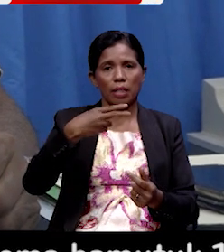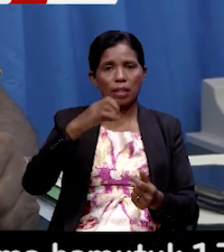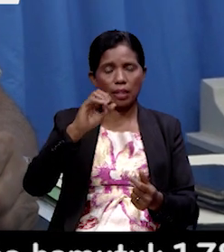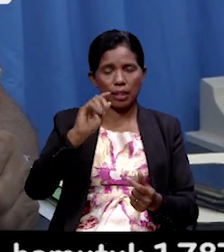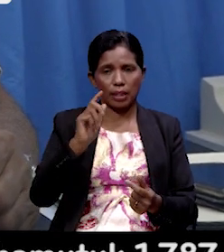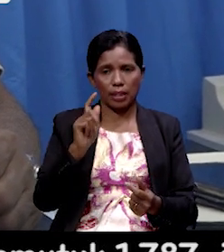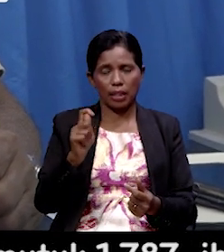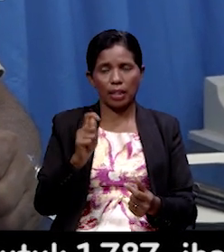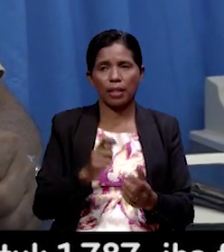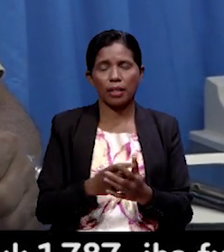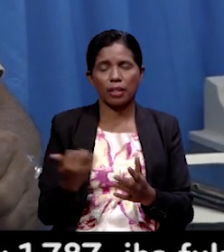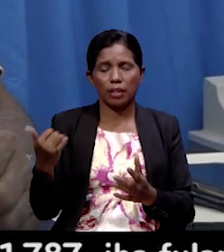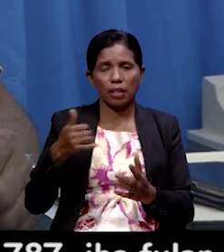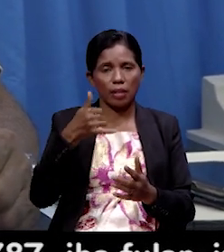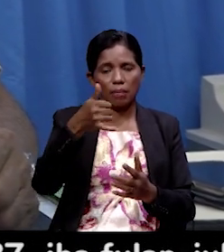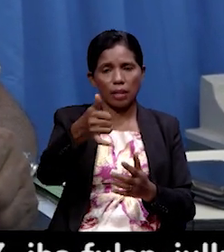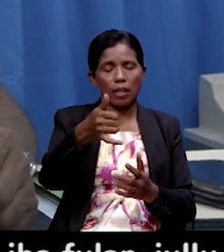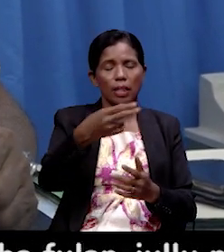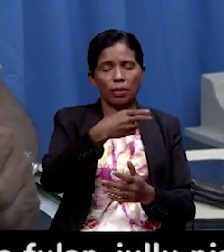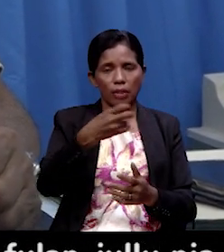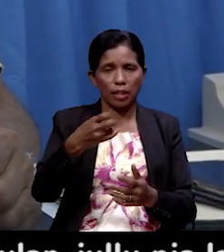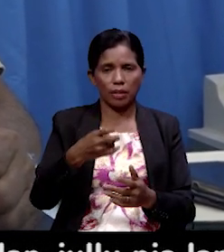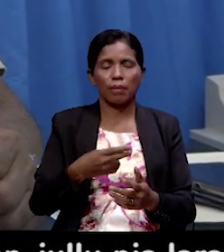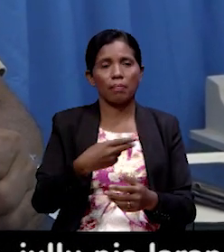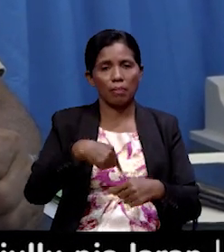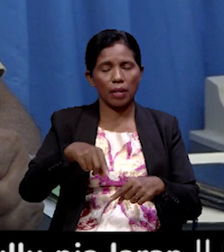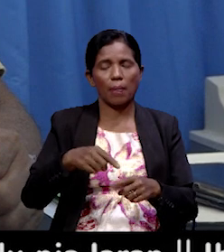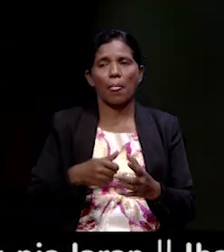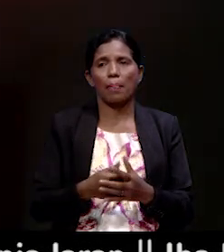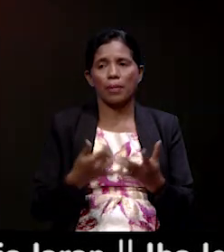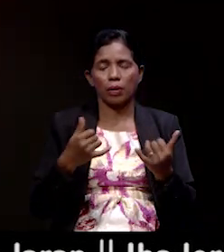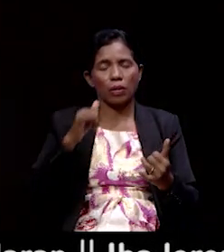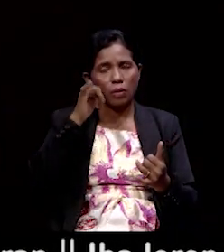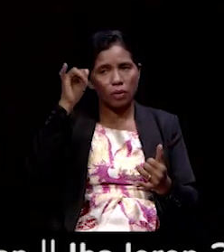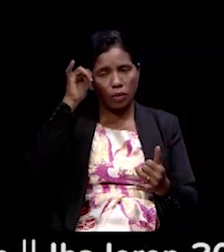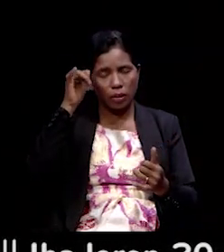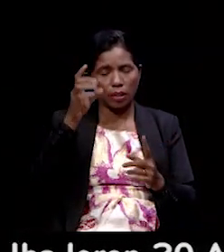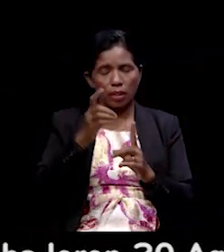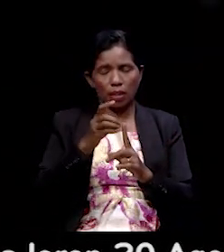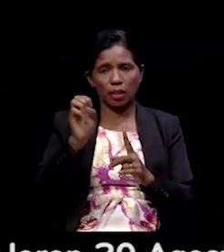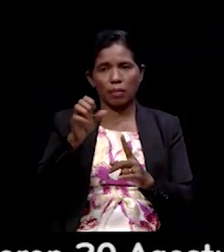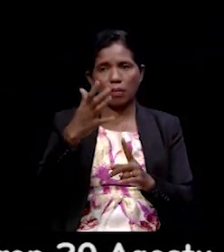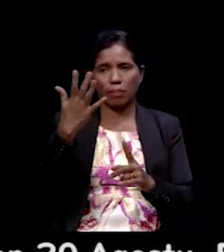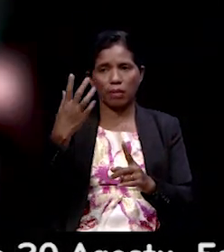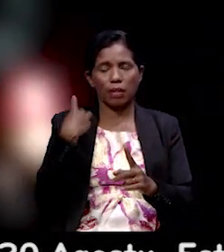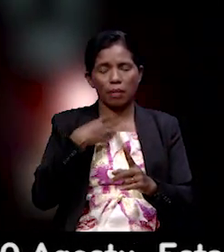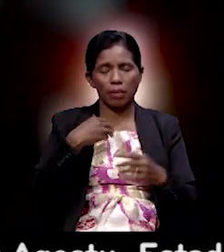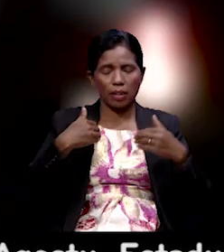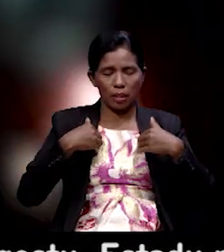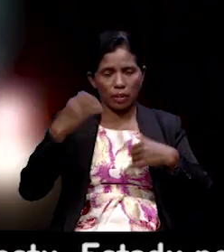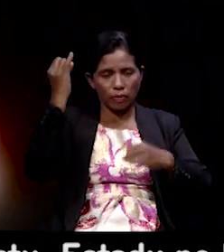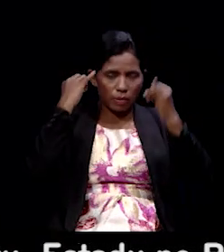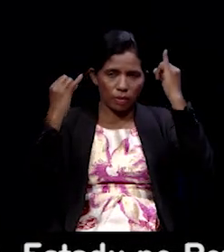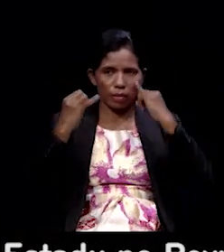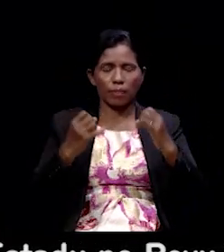se saiba Indonésia, ou a Catuá Tambua. Agora, Horsek, dia 15, e tem informação, então, ou